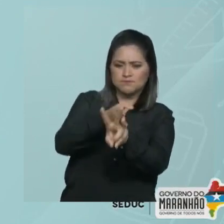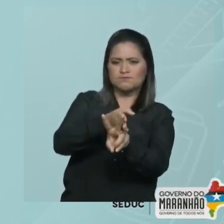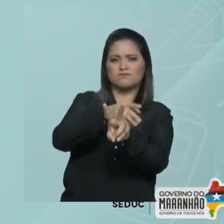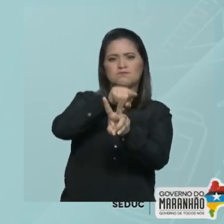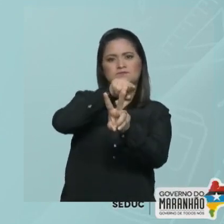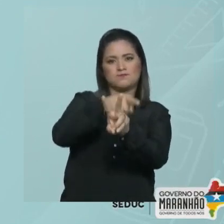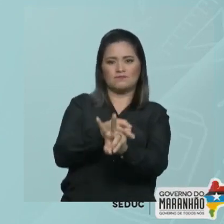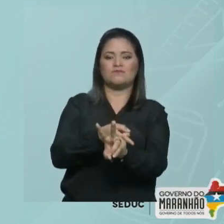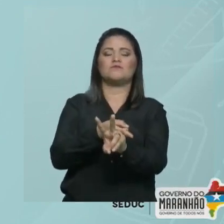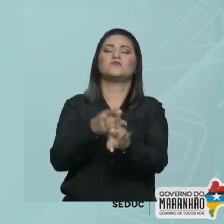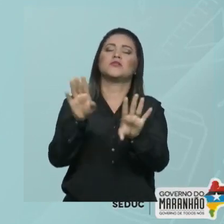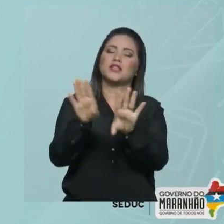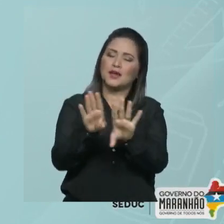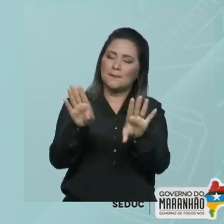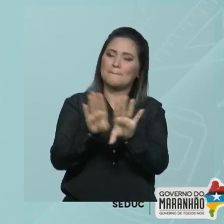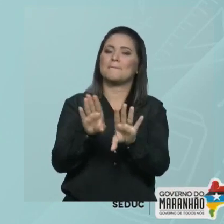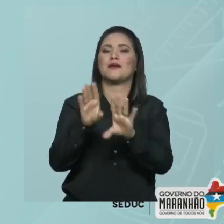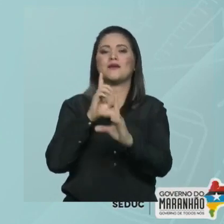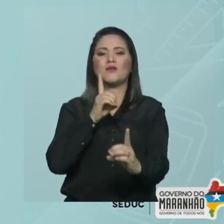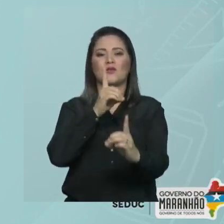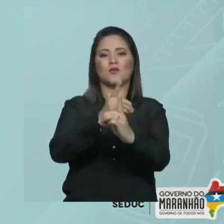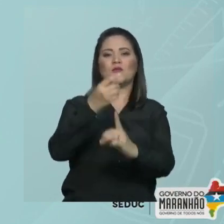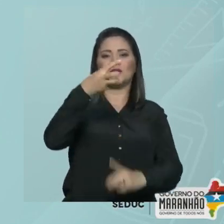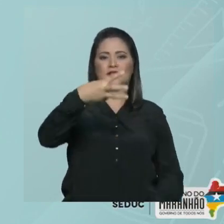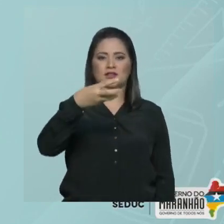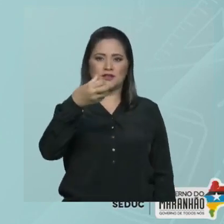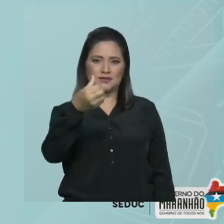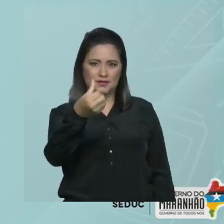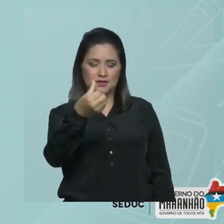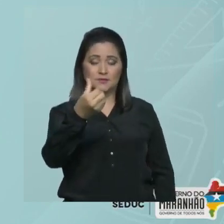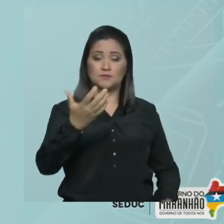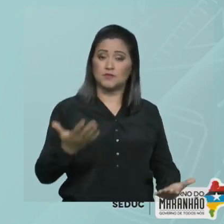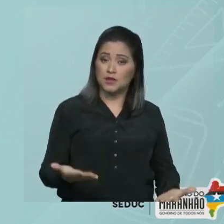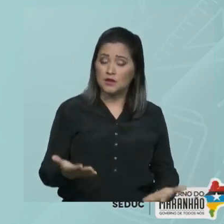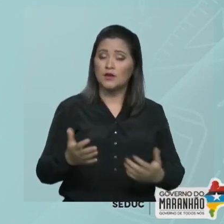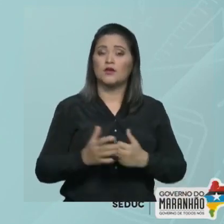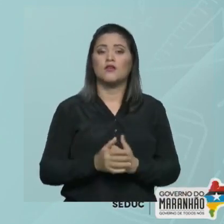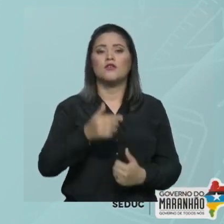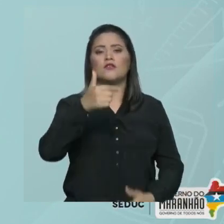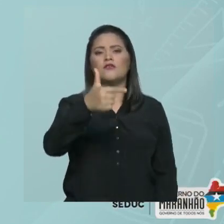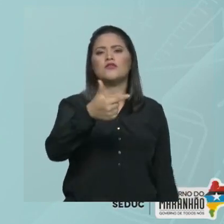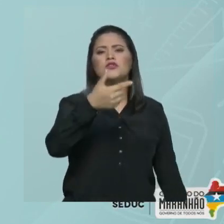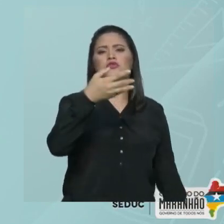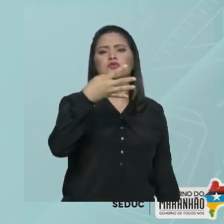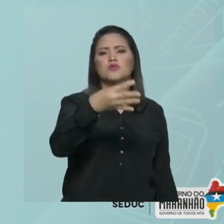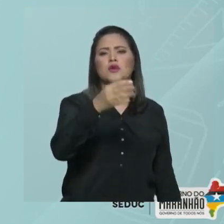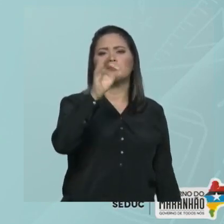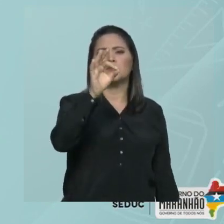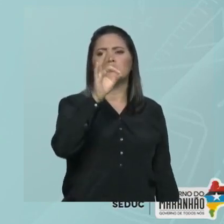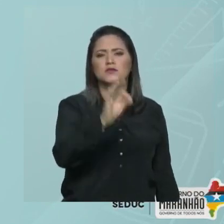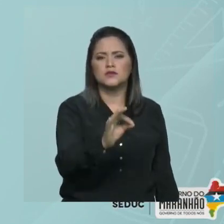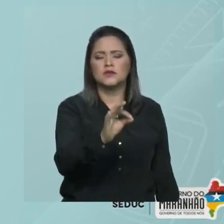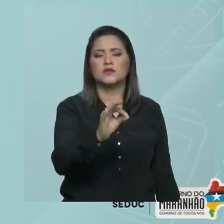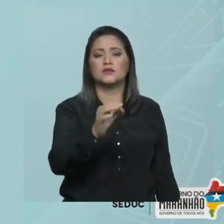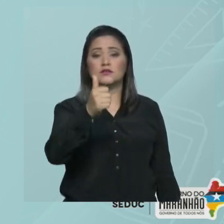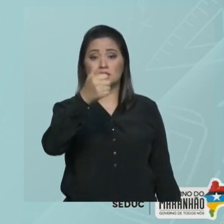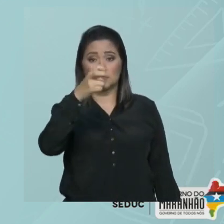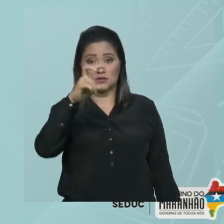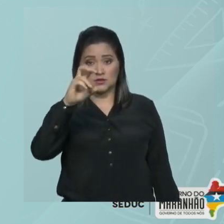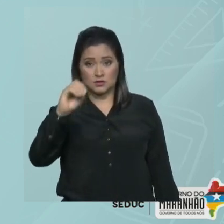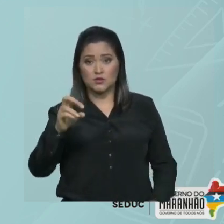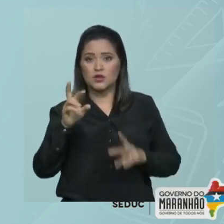Perfeito? Então, 24% de 150 é igual a 36. Transforma em